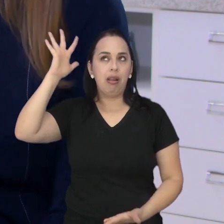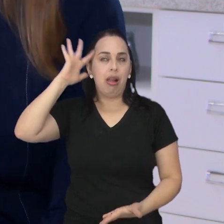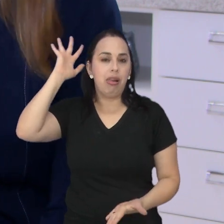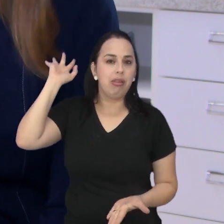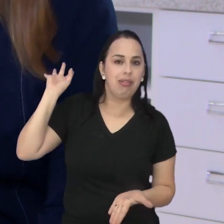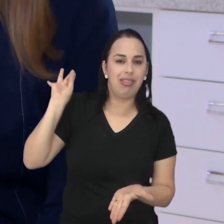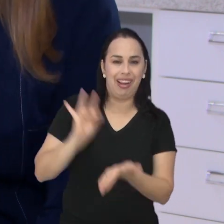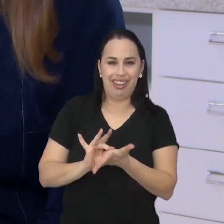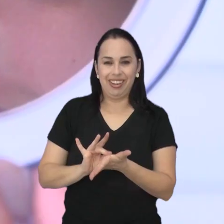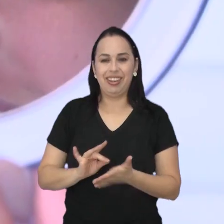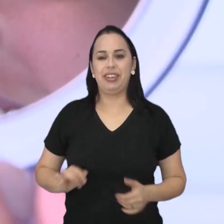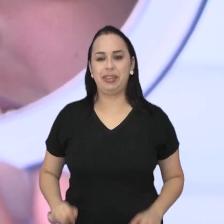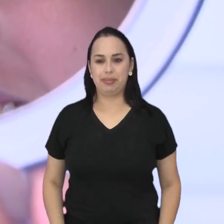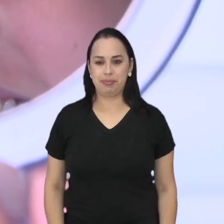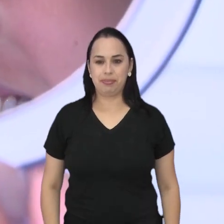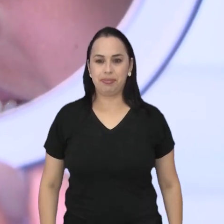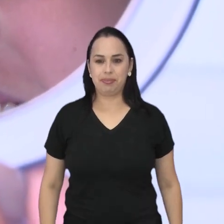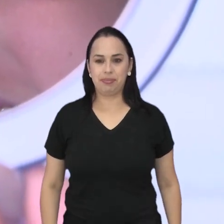assim, como profissional.